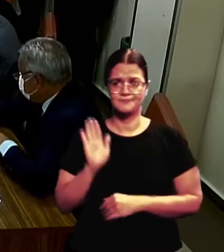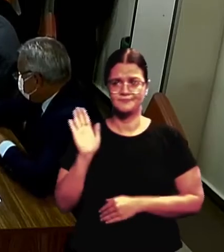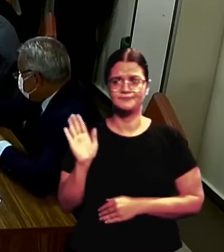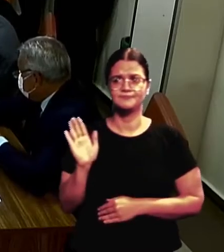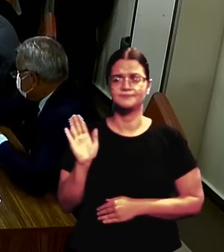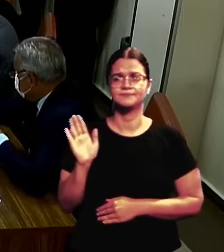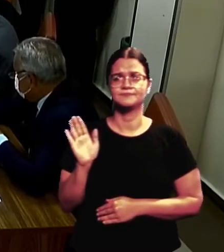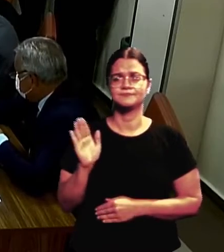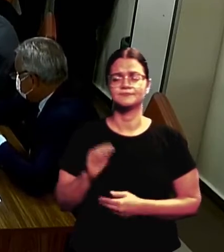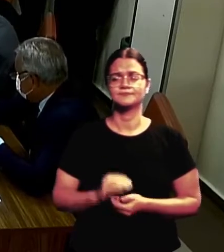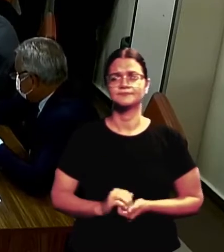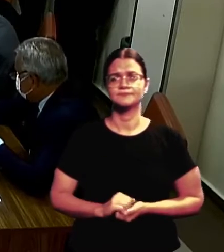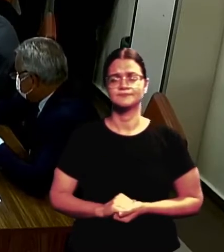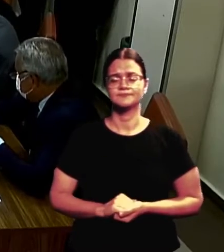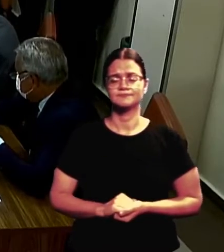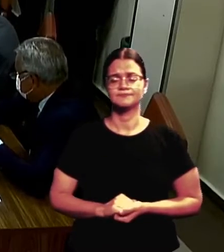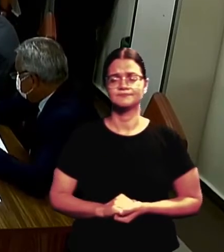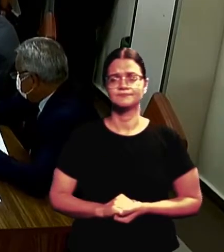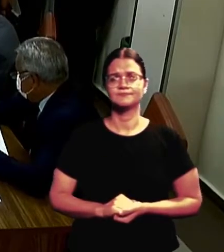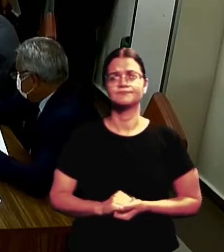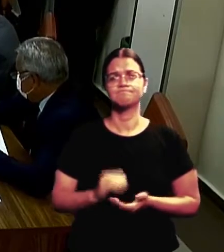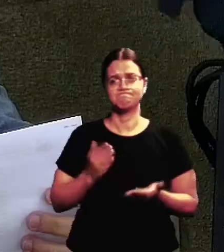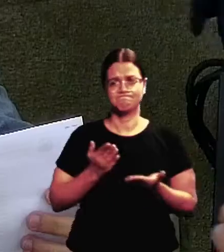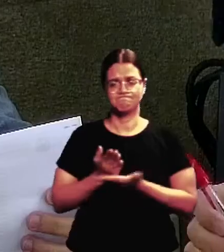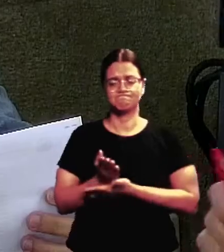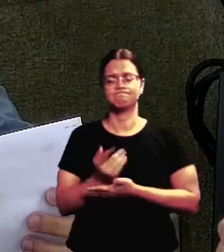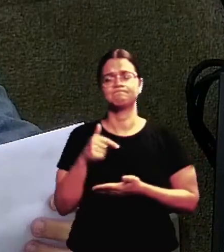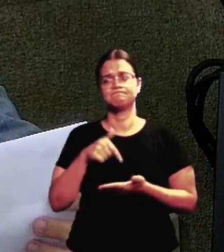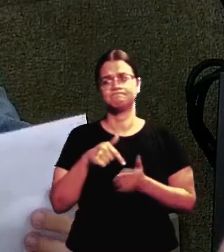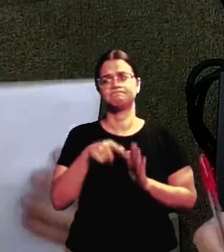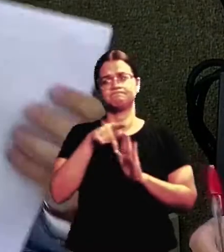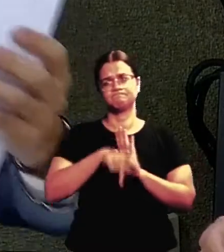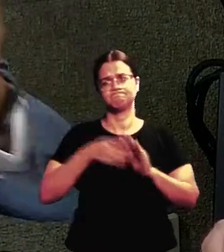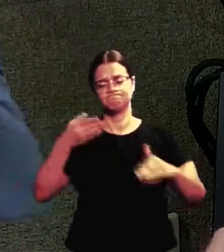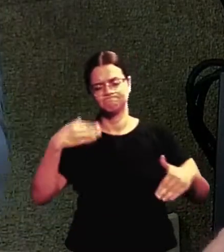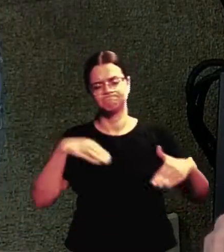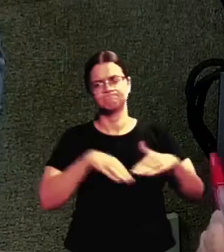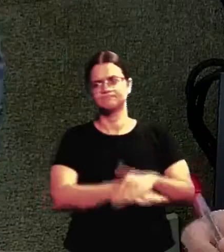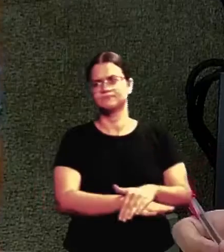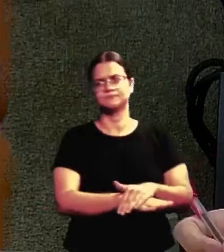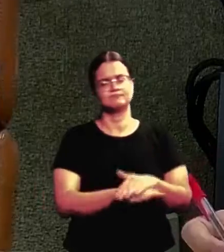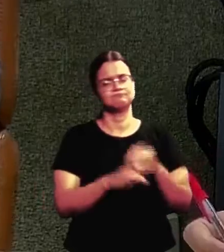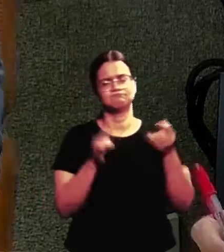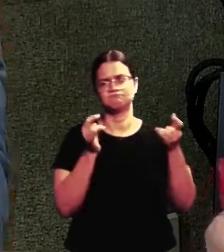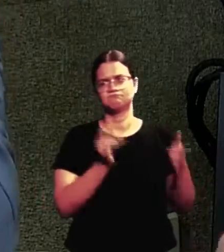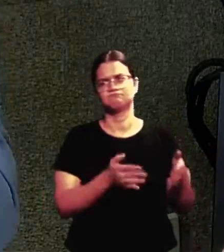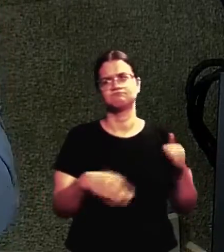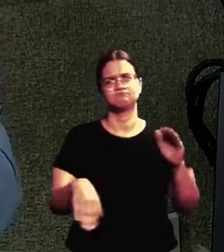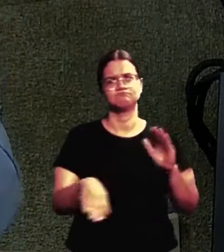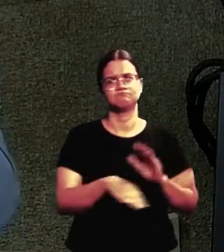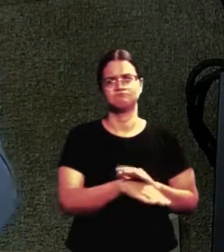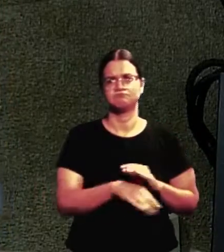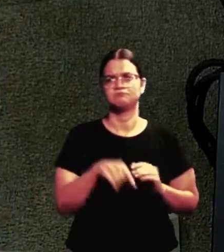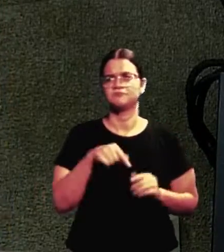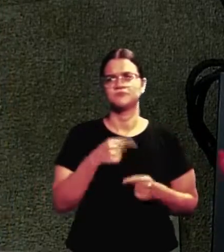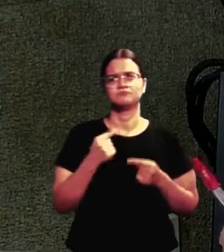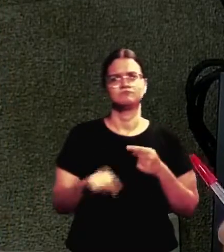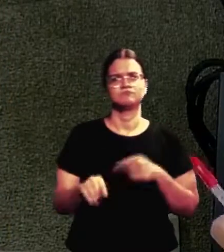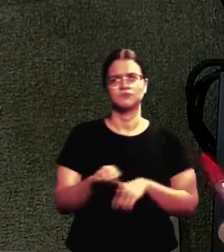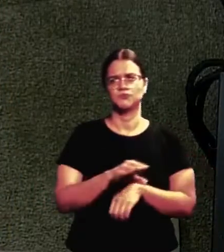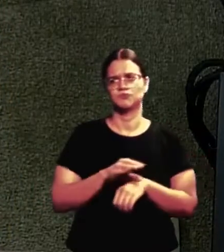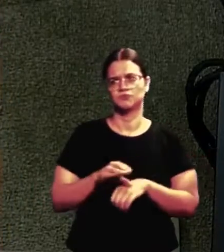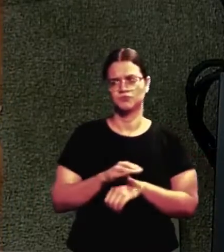contrários se manifestem. Portanto, é aprovado o voto em separado pelo